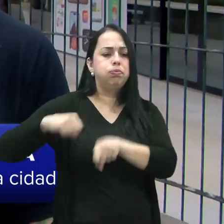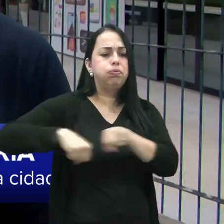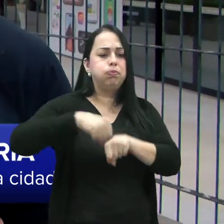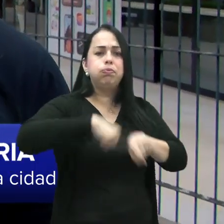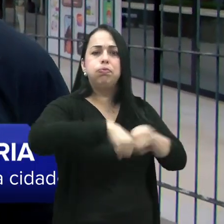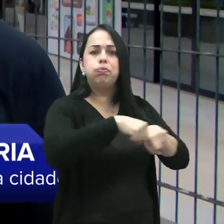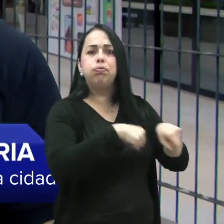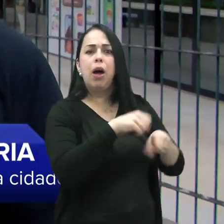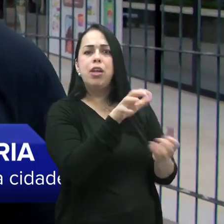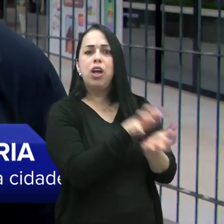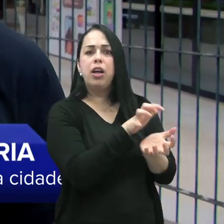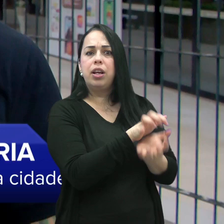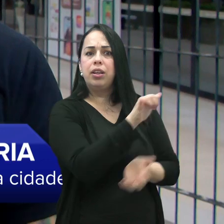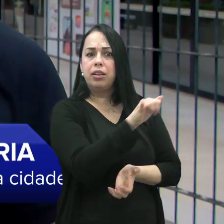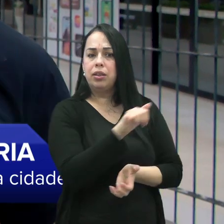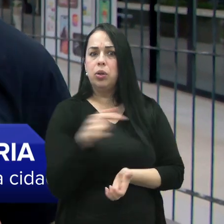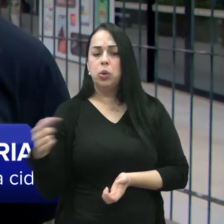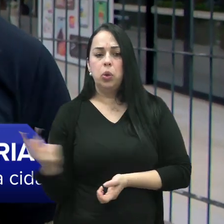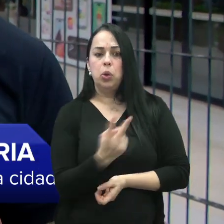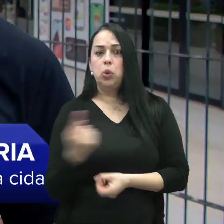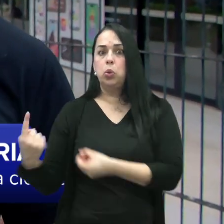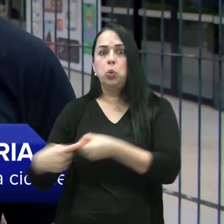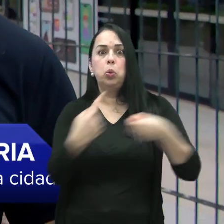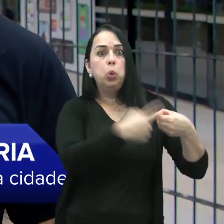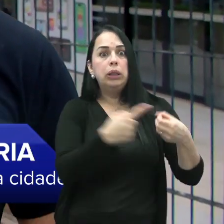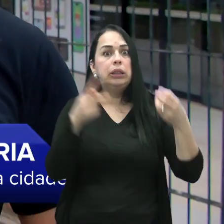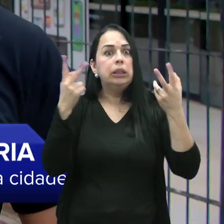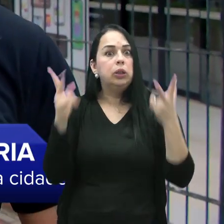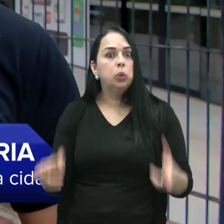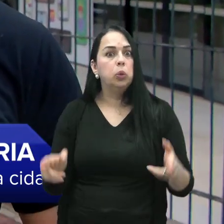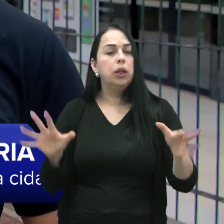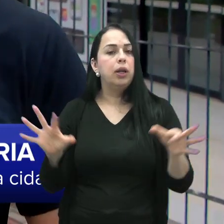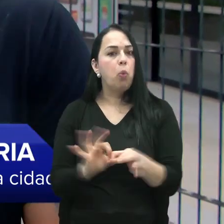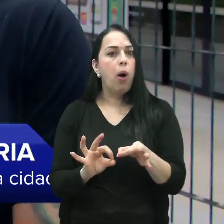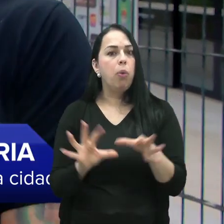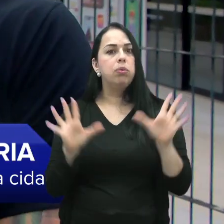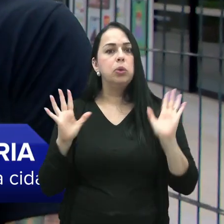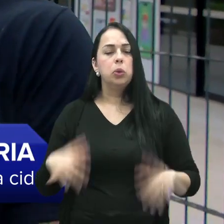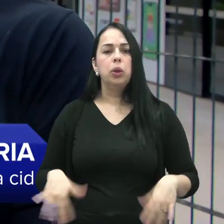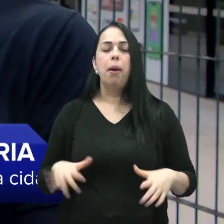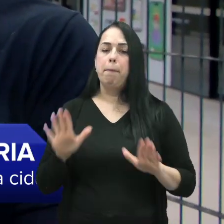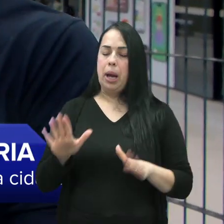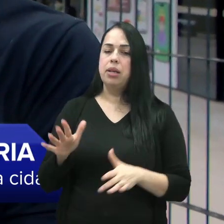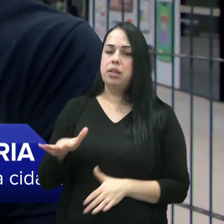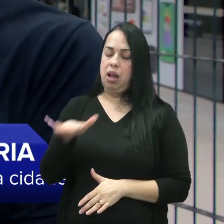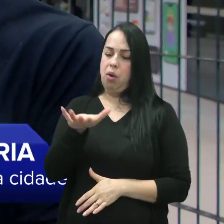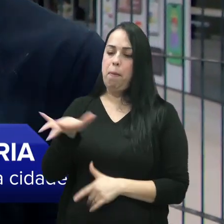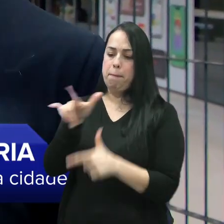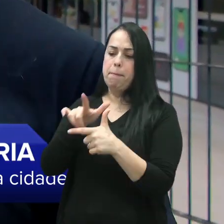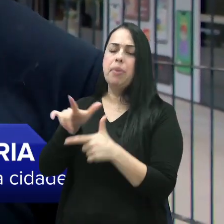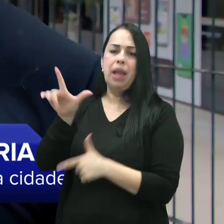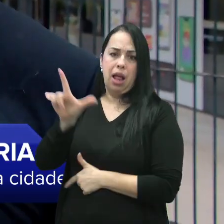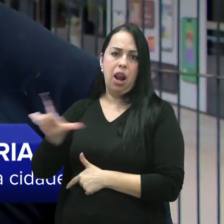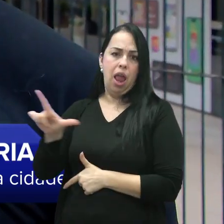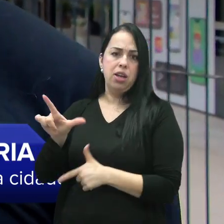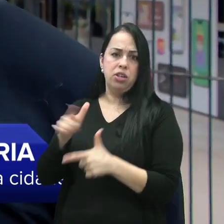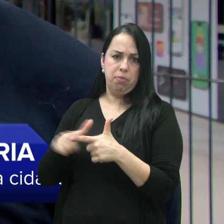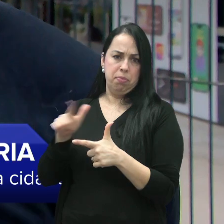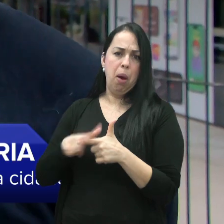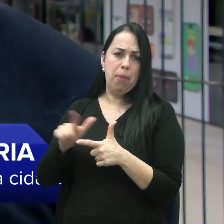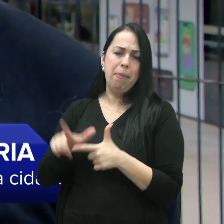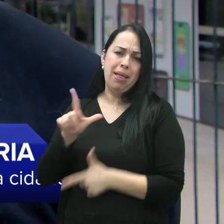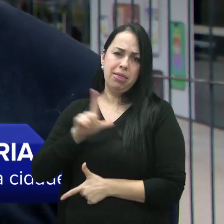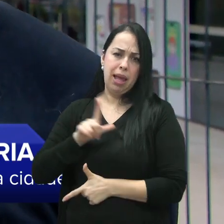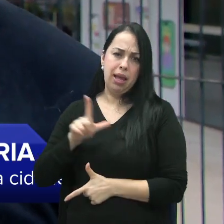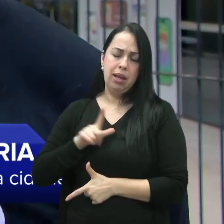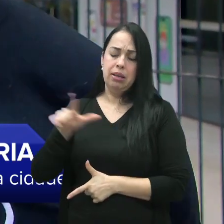por exemplo, né? A primeira ciclovia que interliga duas cidades. Então a gente tem alguns problemas na região leste, até por conta de conexão